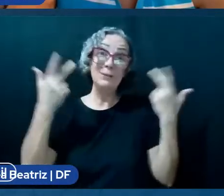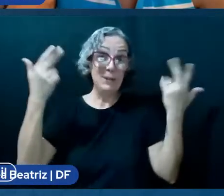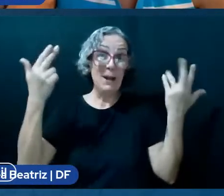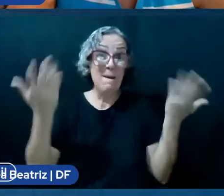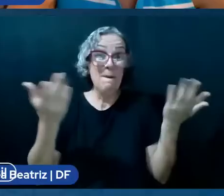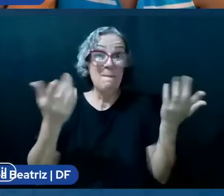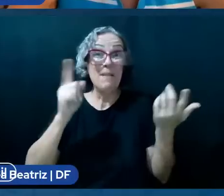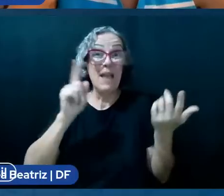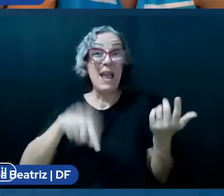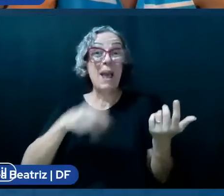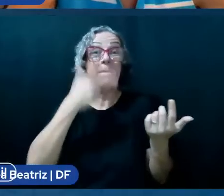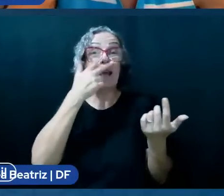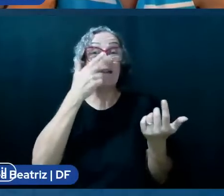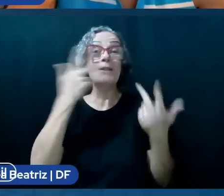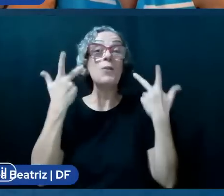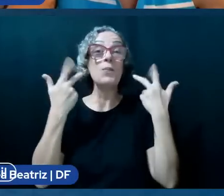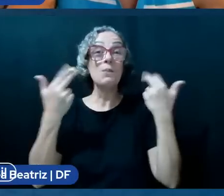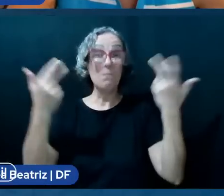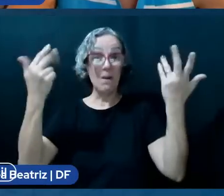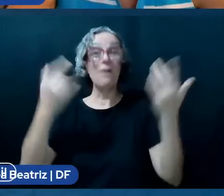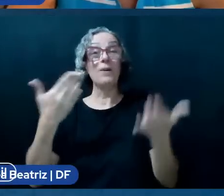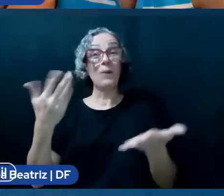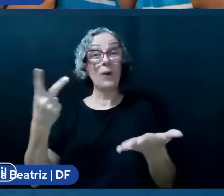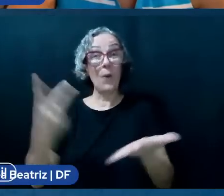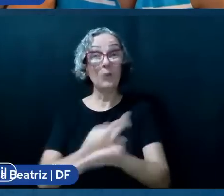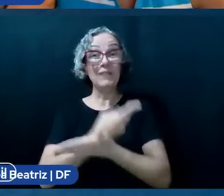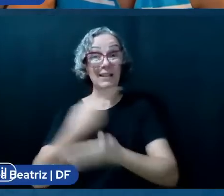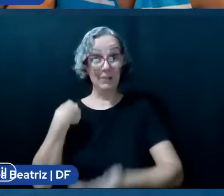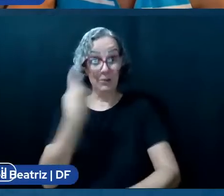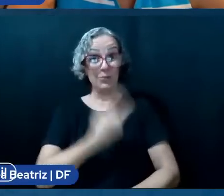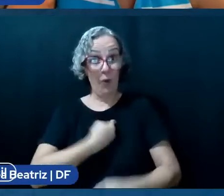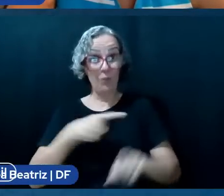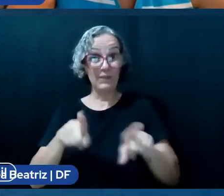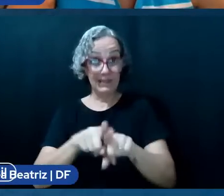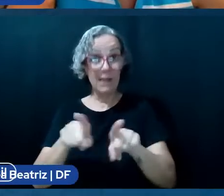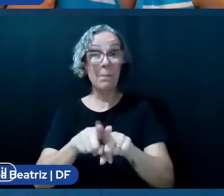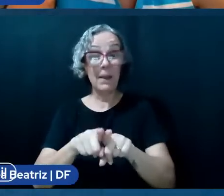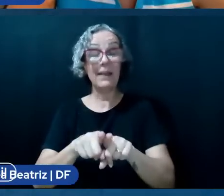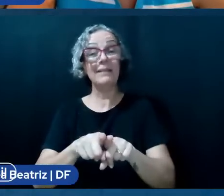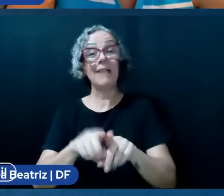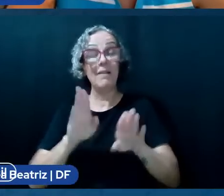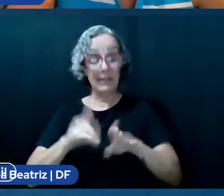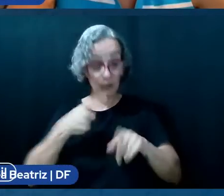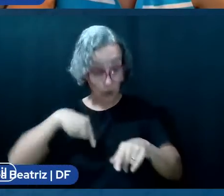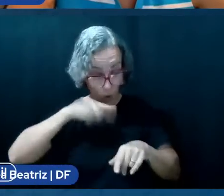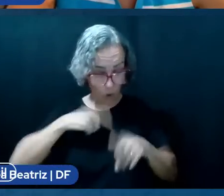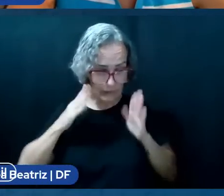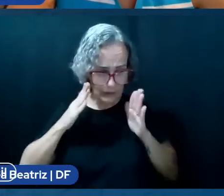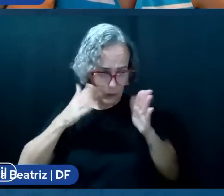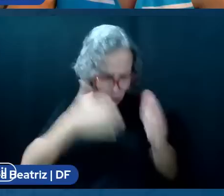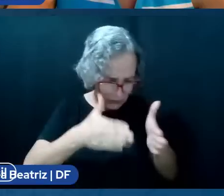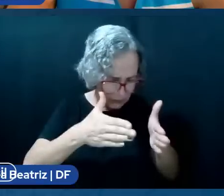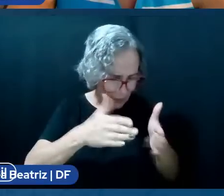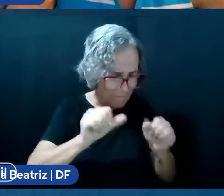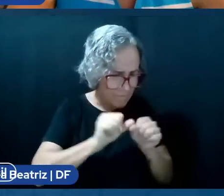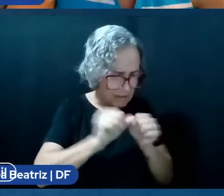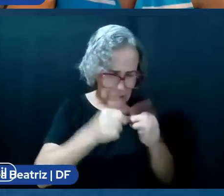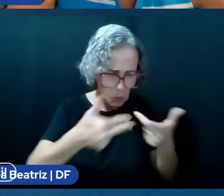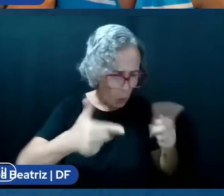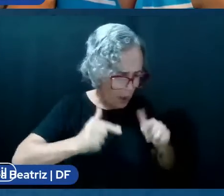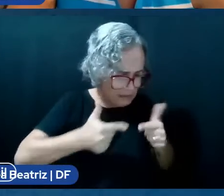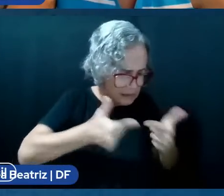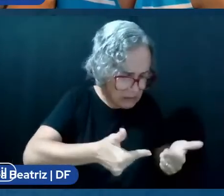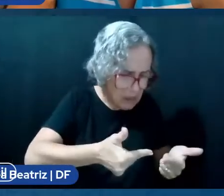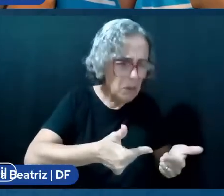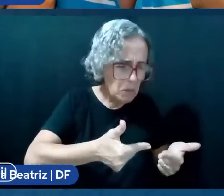Às vezes nós estamos fazendo alguma coisa tão concentrados, fazemos um pequeno machucado, às vezes estamos fazendo um